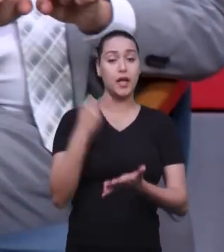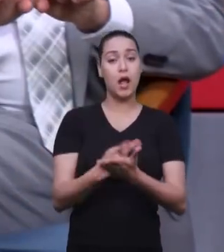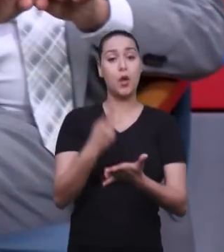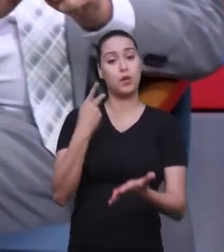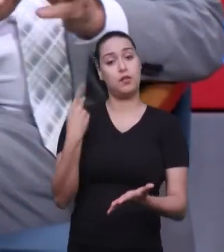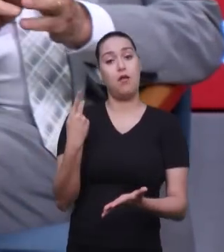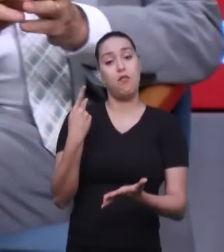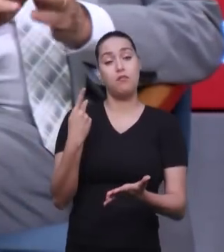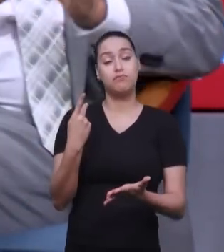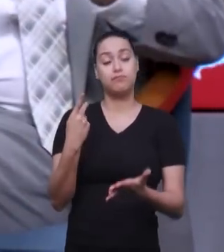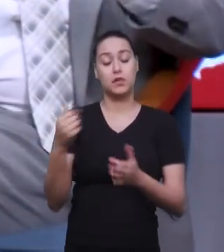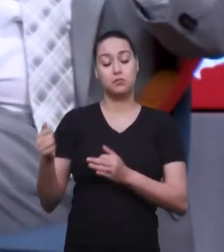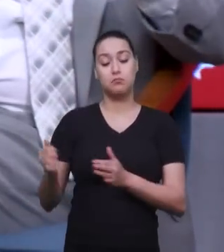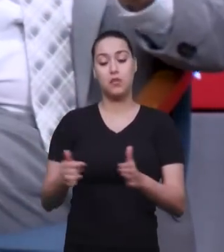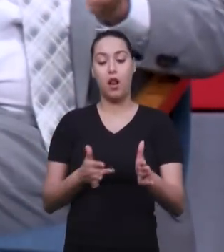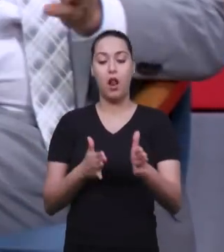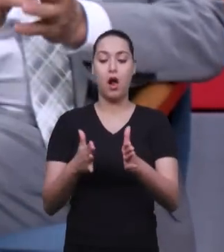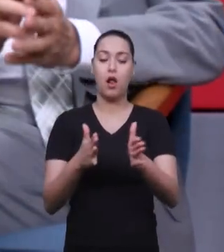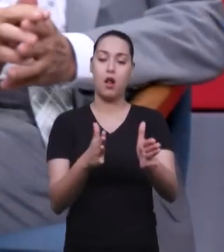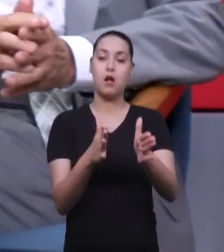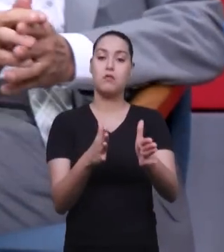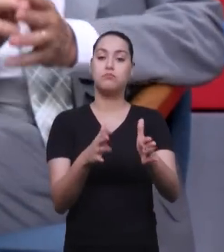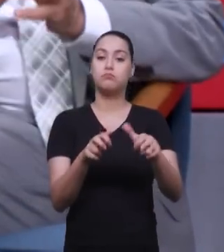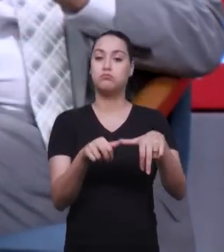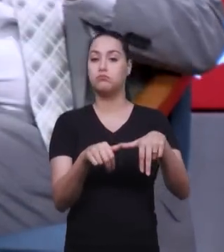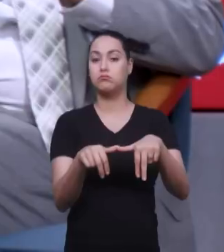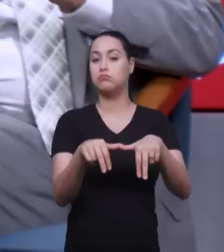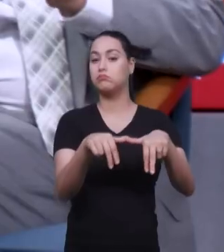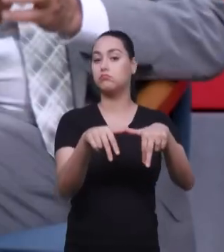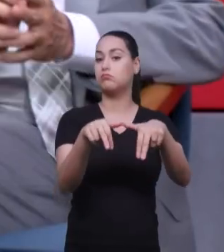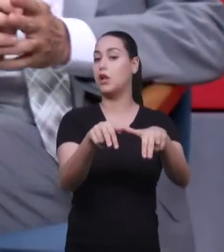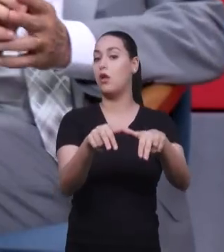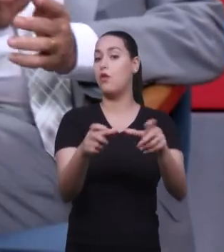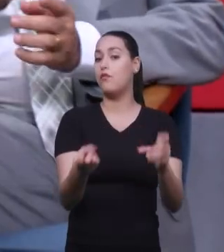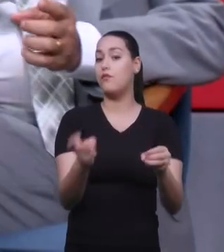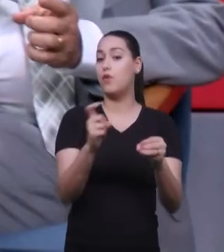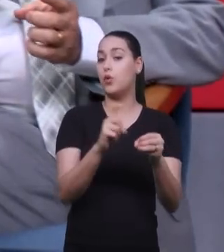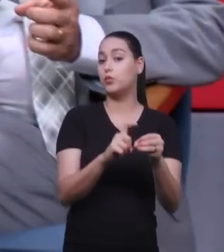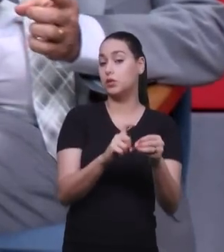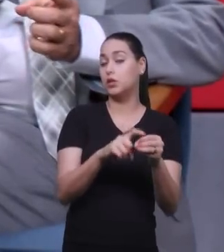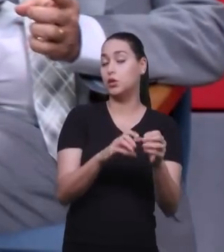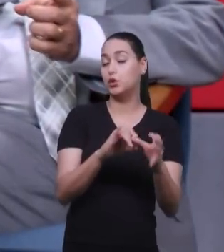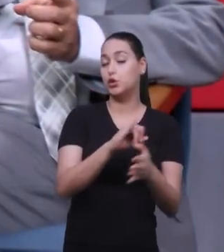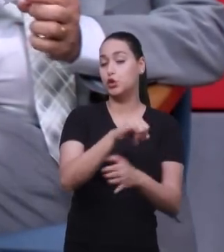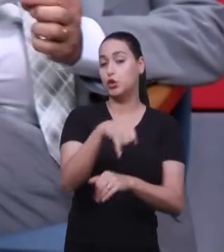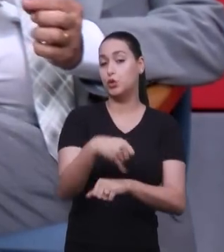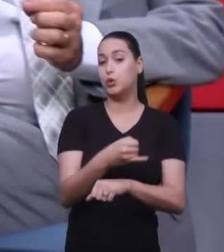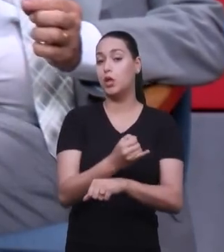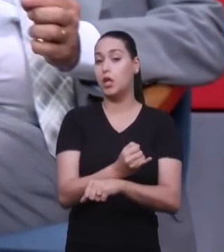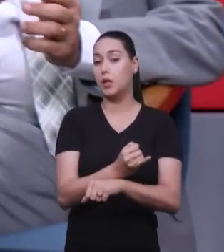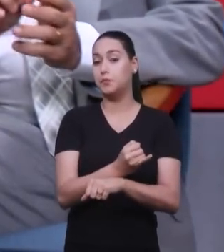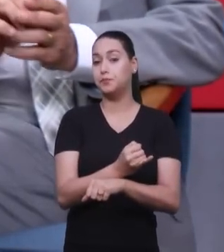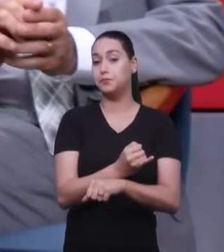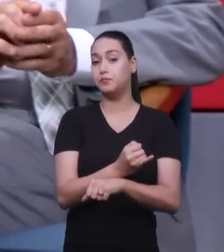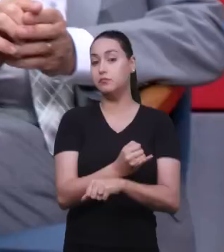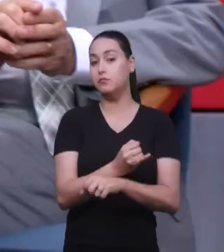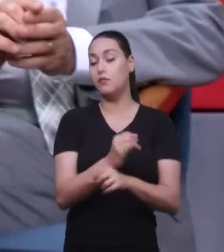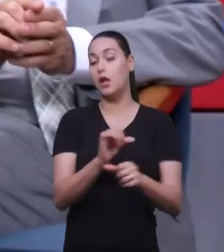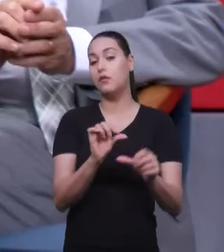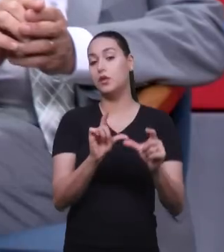história que acontece ali, aquele fato que acontece ali com aqueles 2 discípulos voltando de